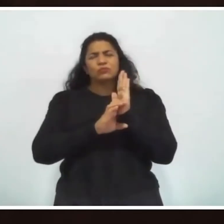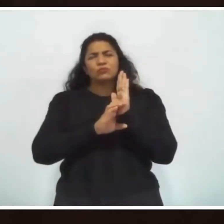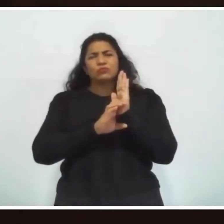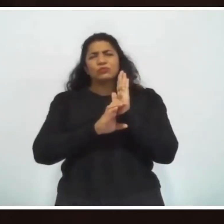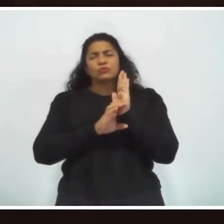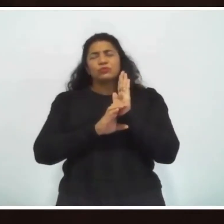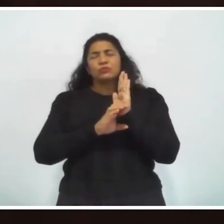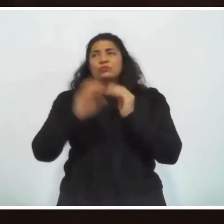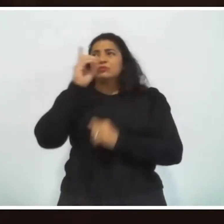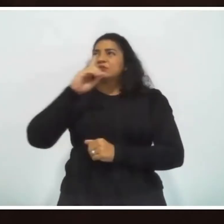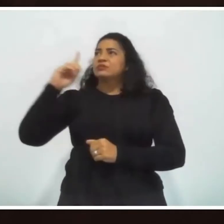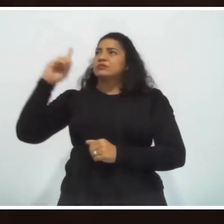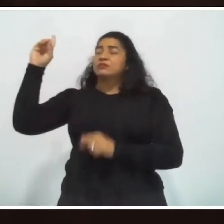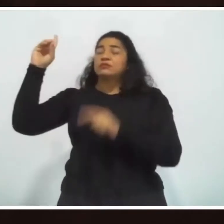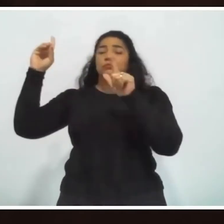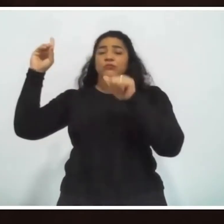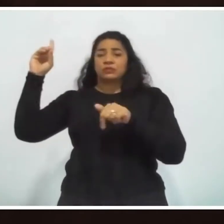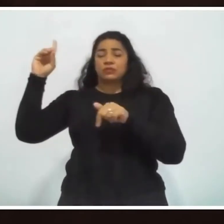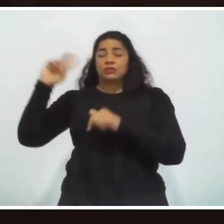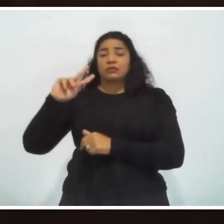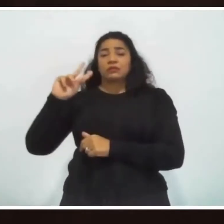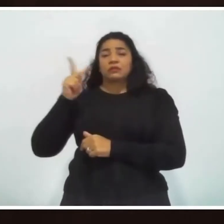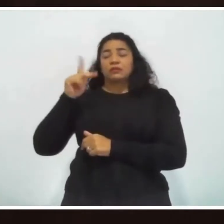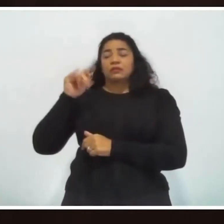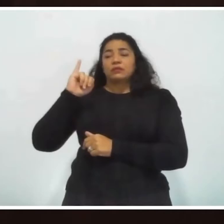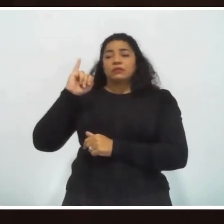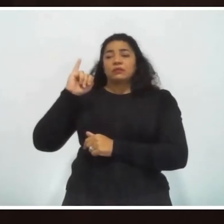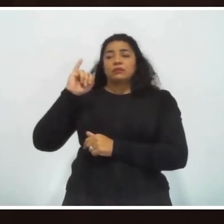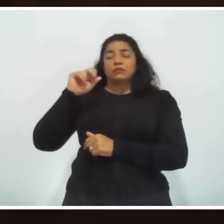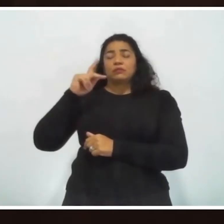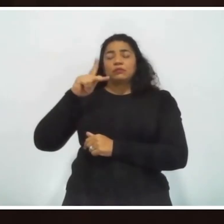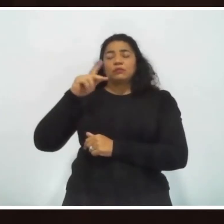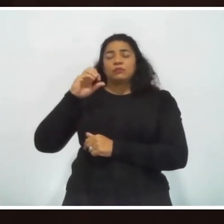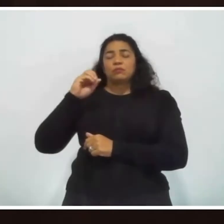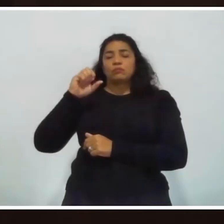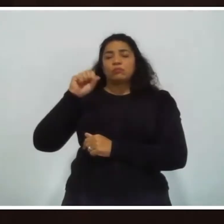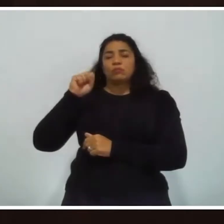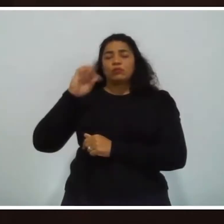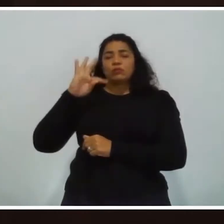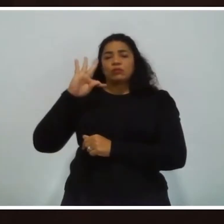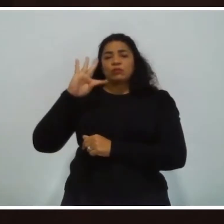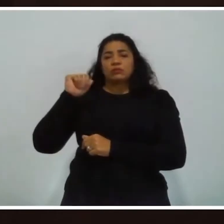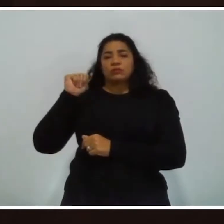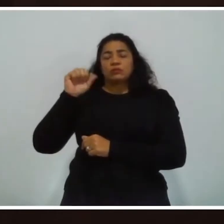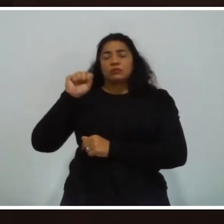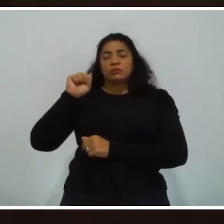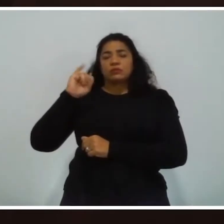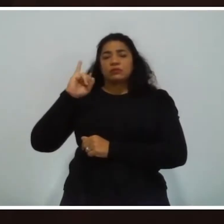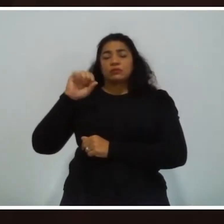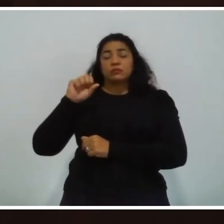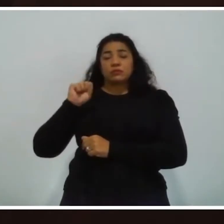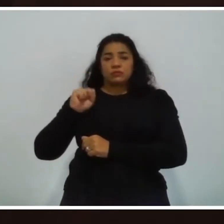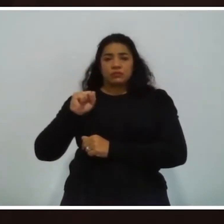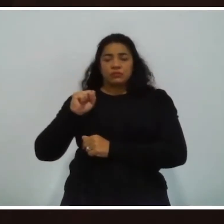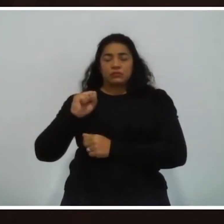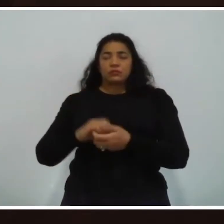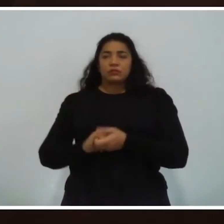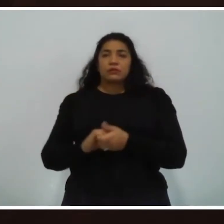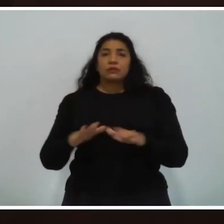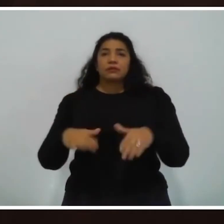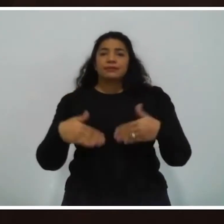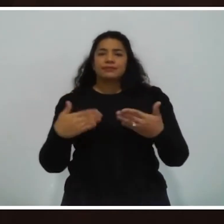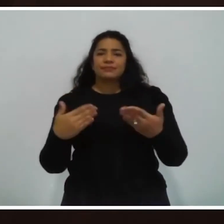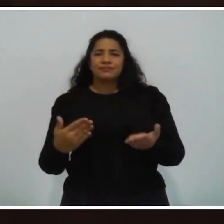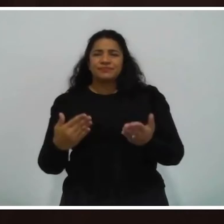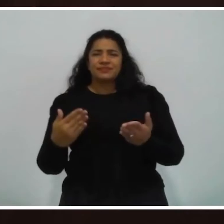palavra grega. Então não são três deuses separados, mas são três